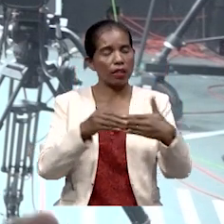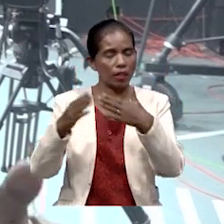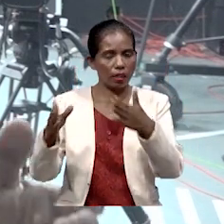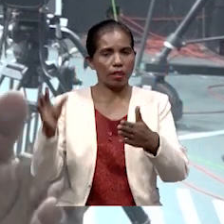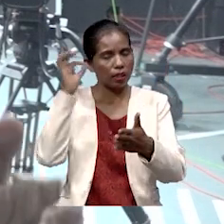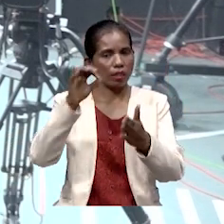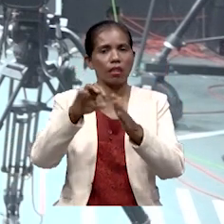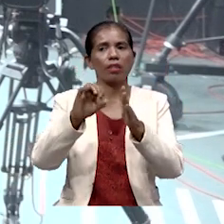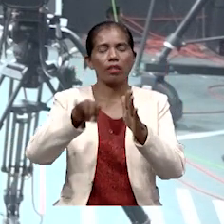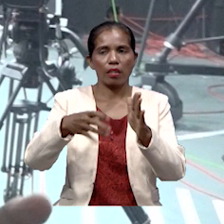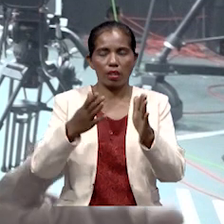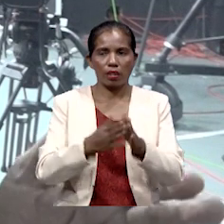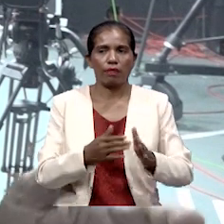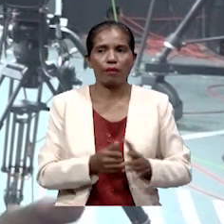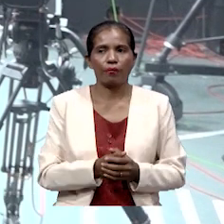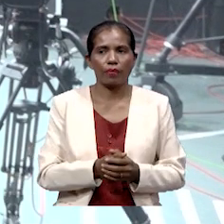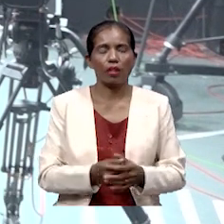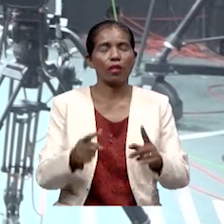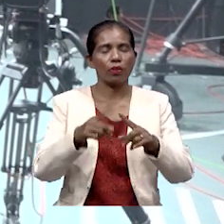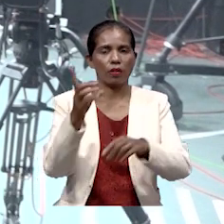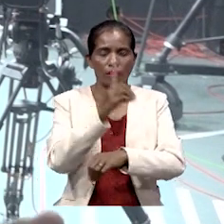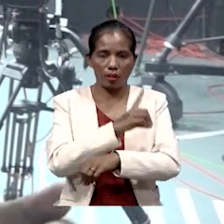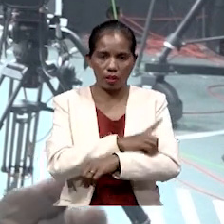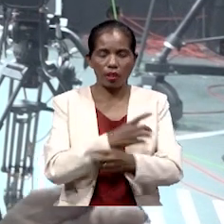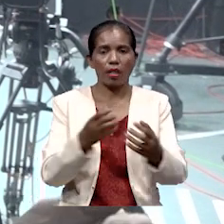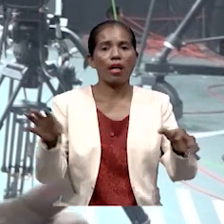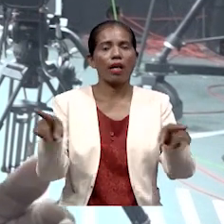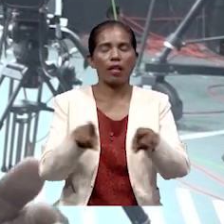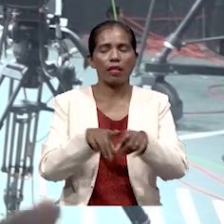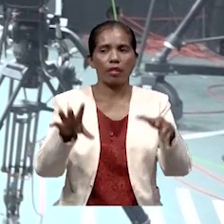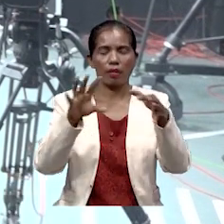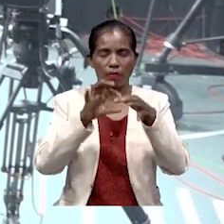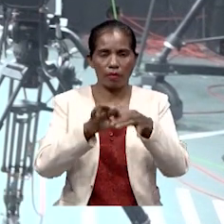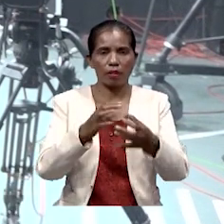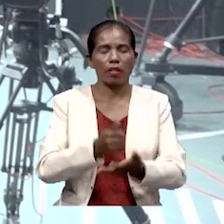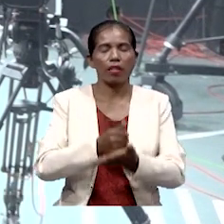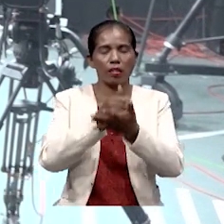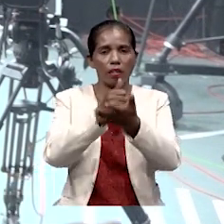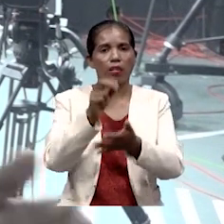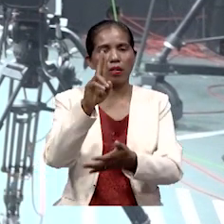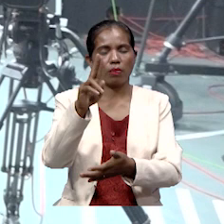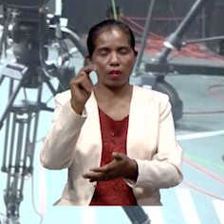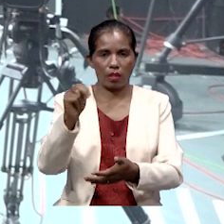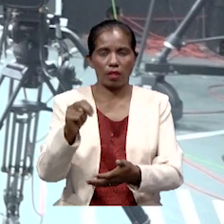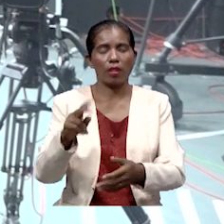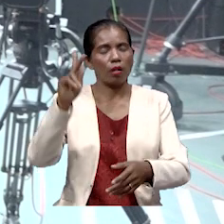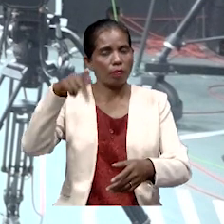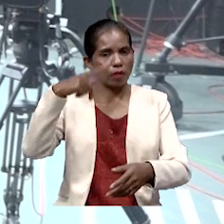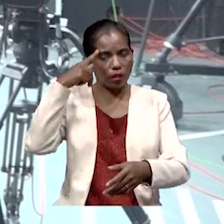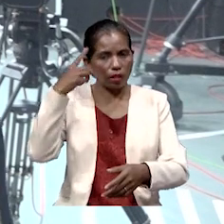itanian, e G7 Plus, o melhor, né, é nessa membro observador das Nações Unidas. Nebe política